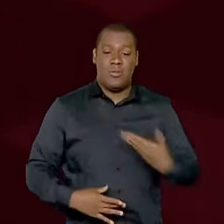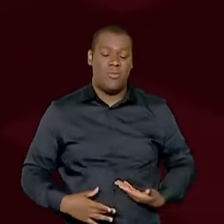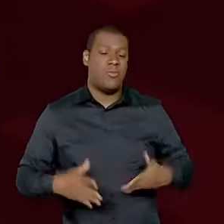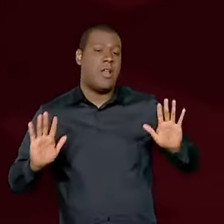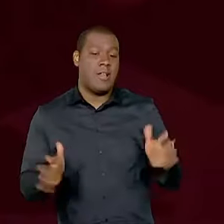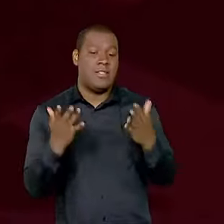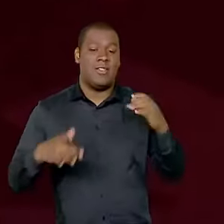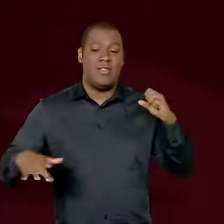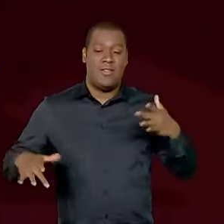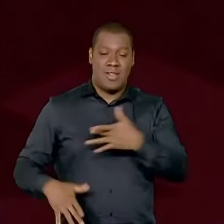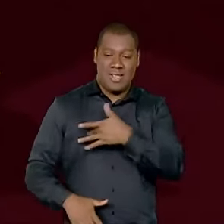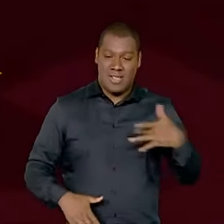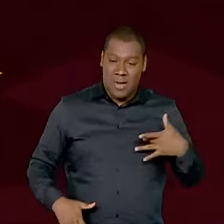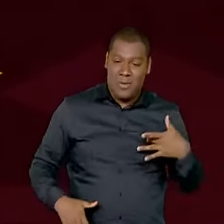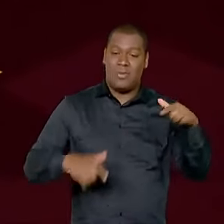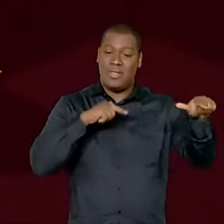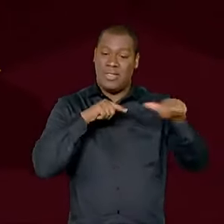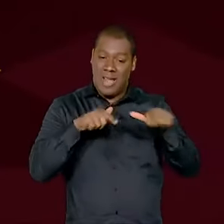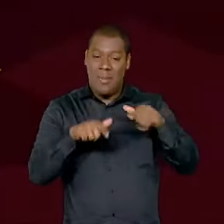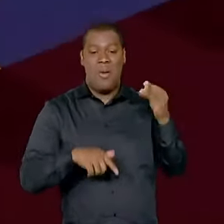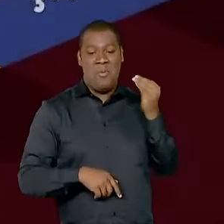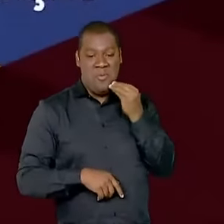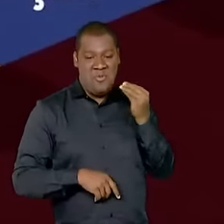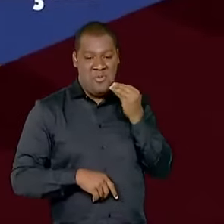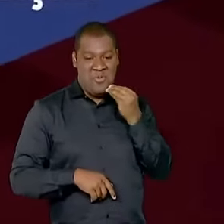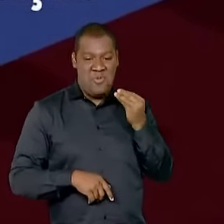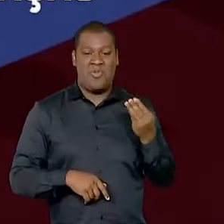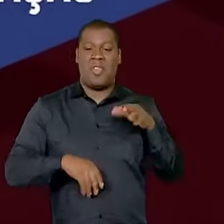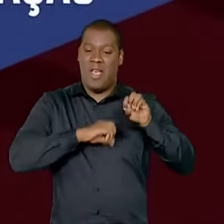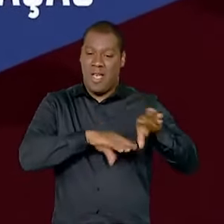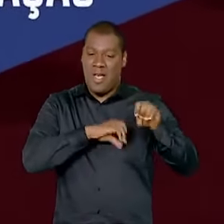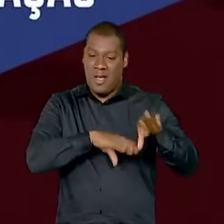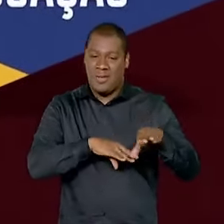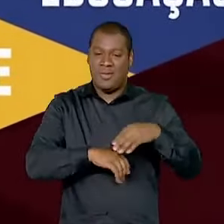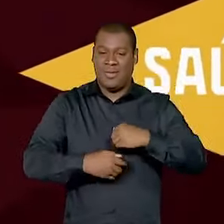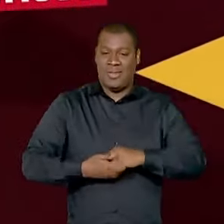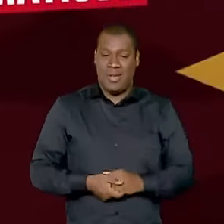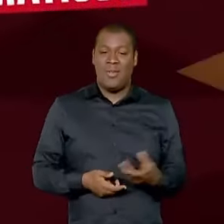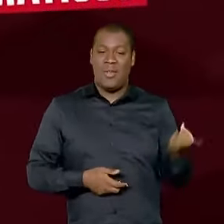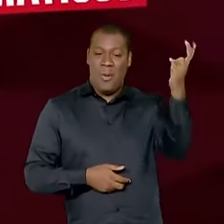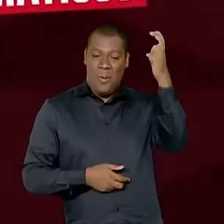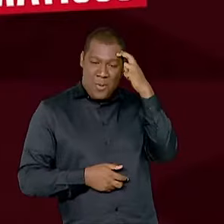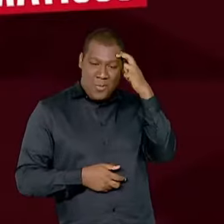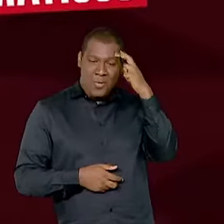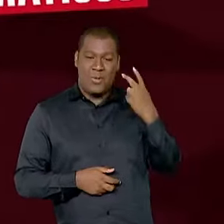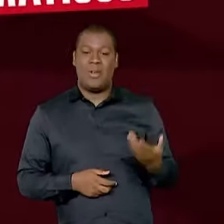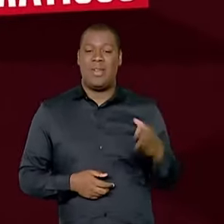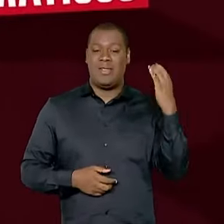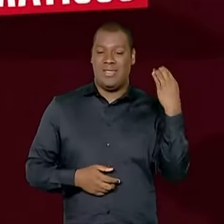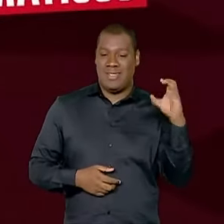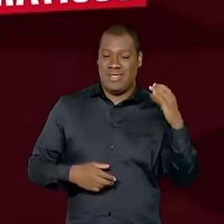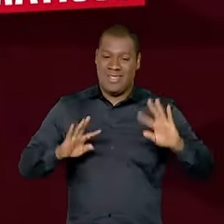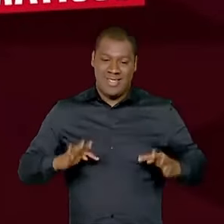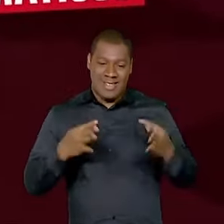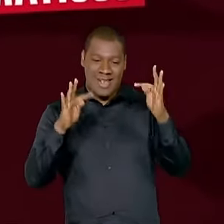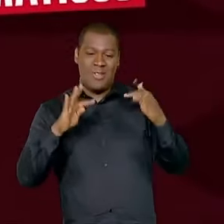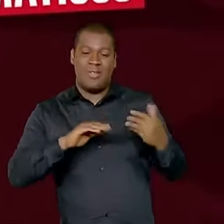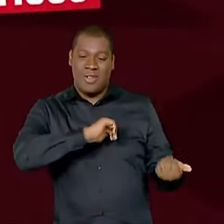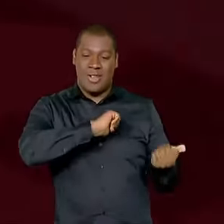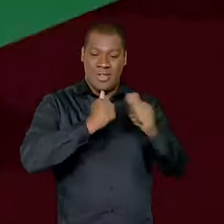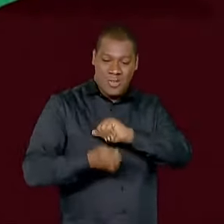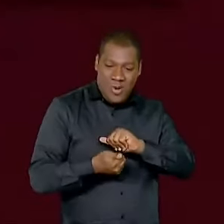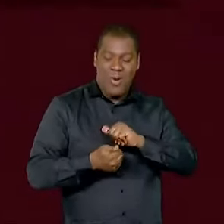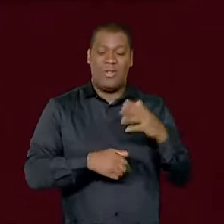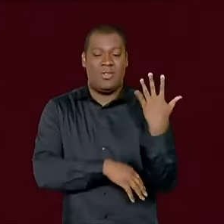saúde, geração de trabalho, emprego e renda, educação, cultura, ciência e tecnologia,